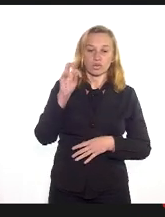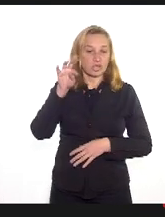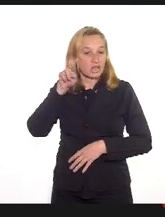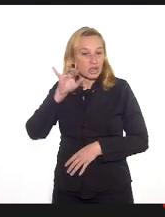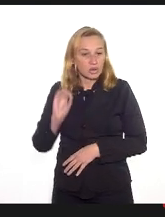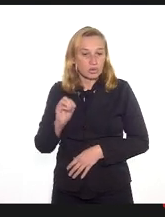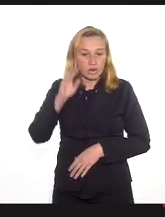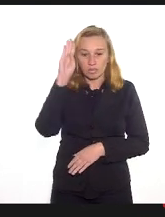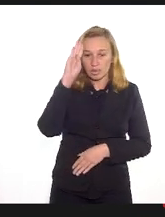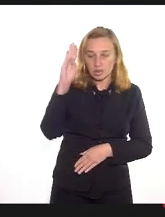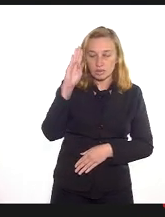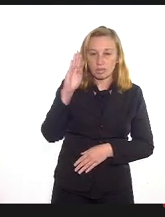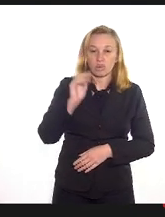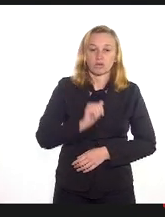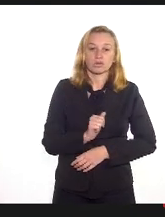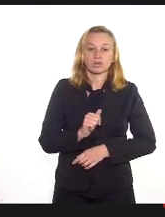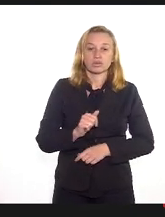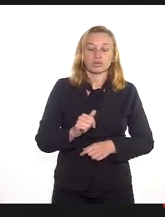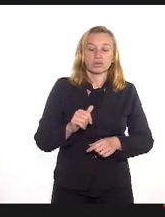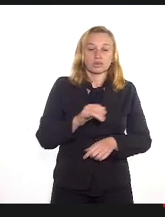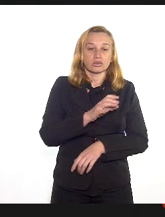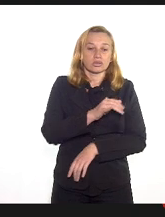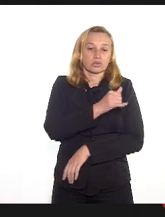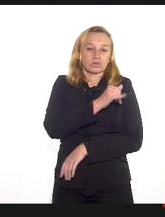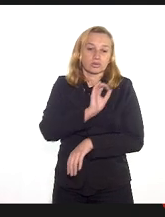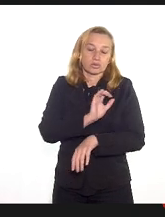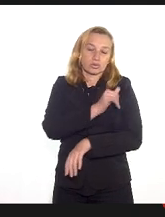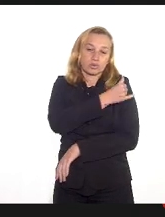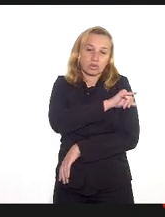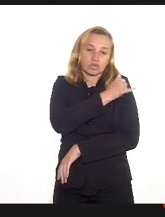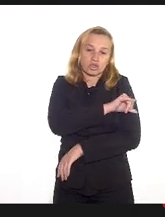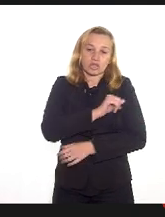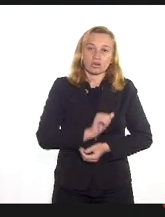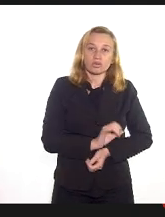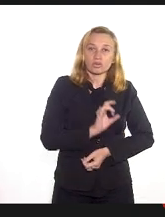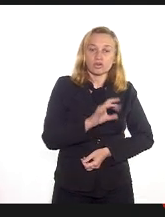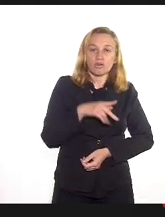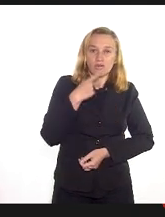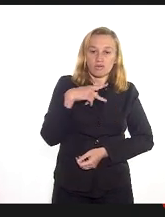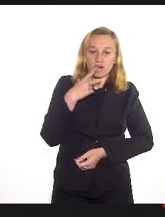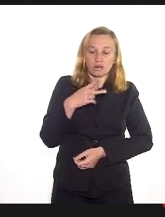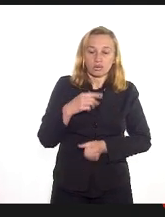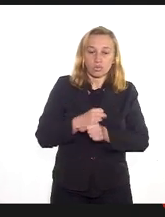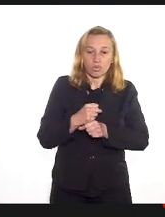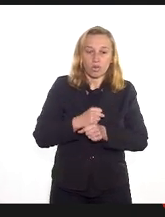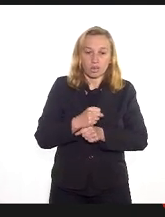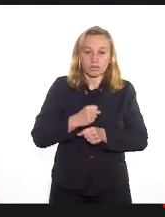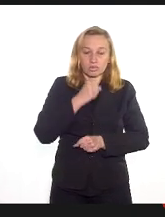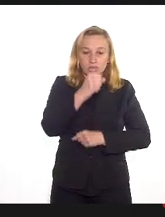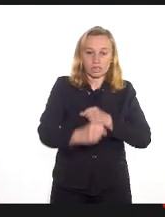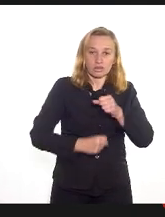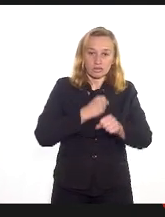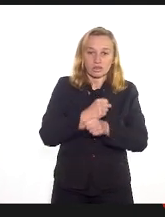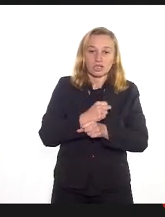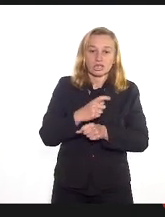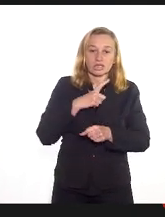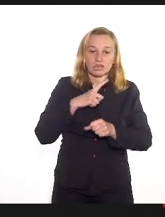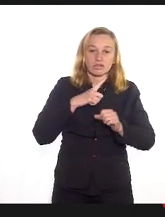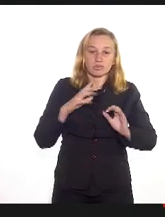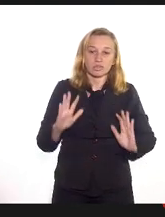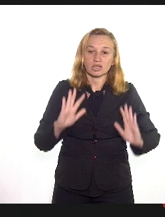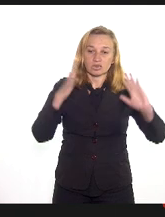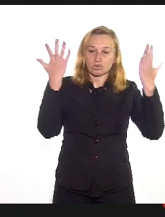principal vocação do Rio de Janeiro. Eu só cito que o ano que vem nós teremos as